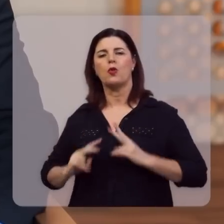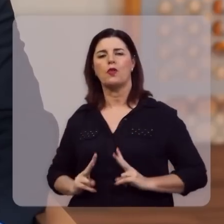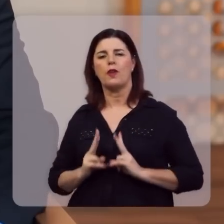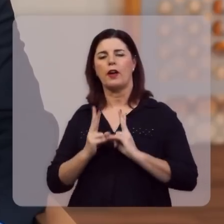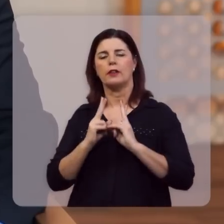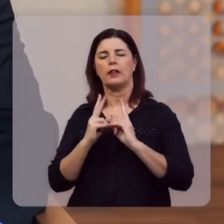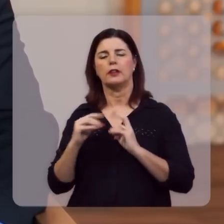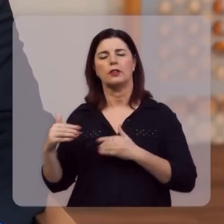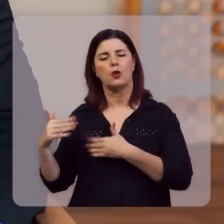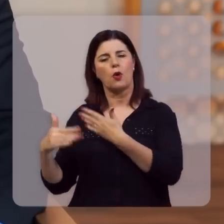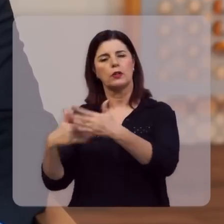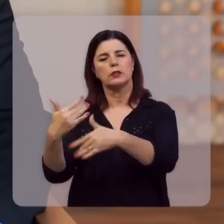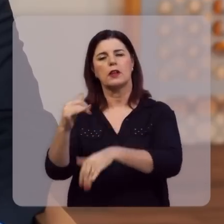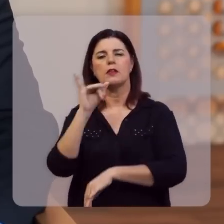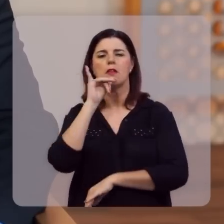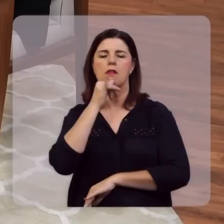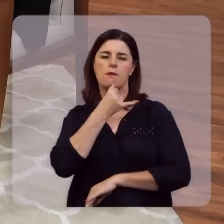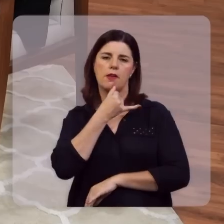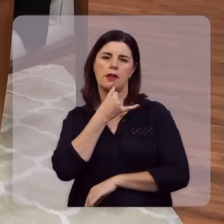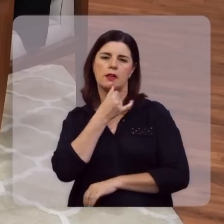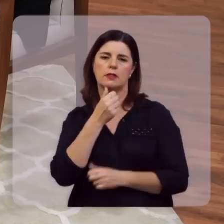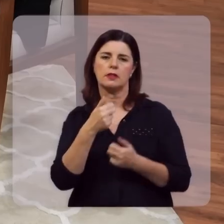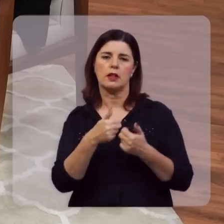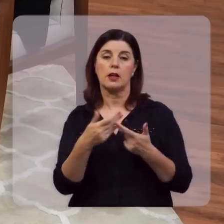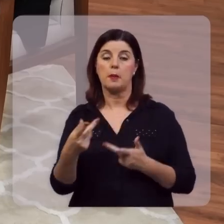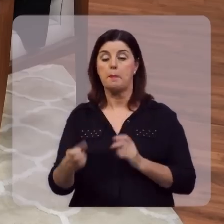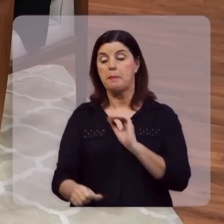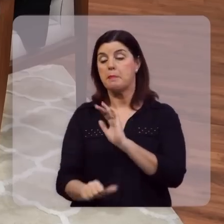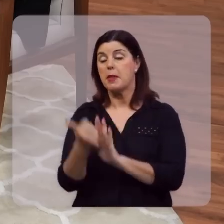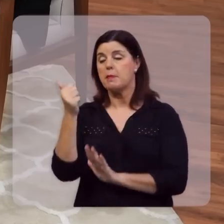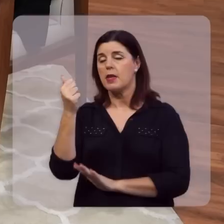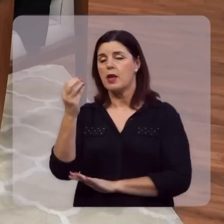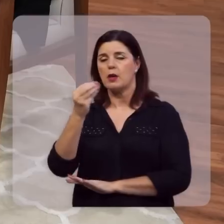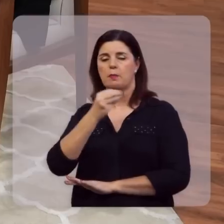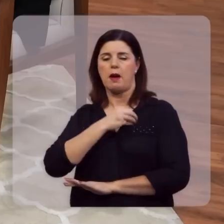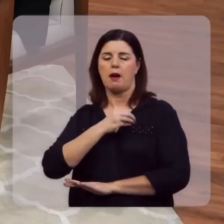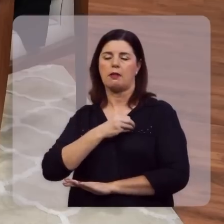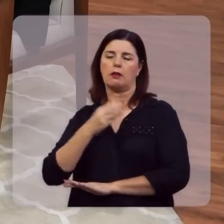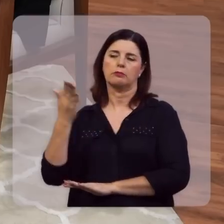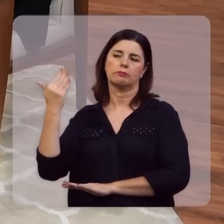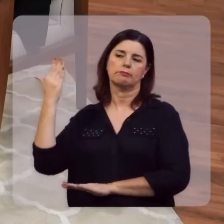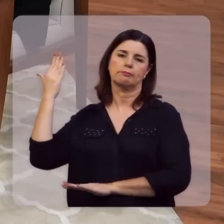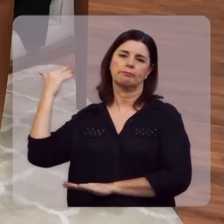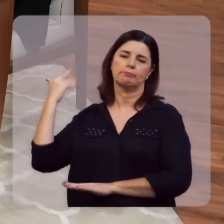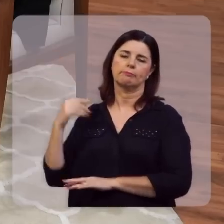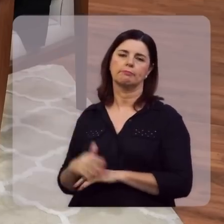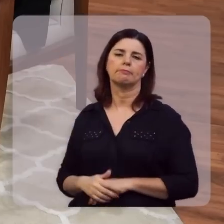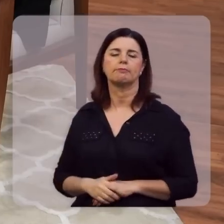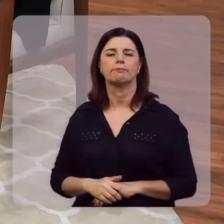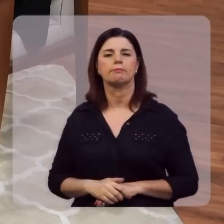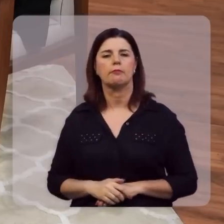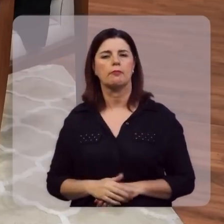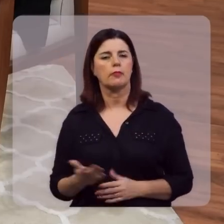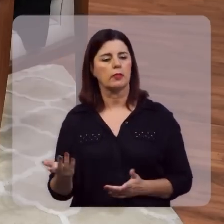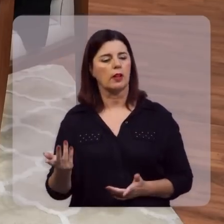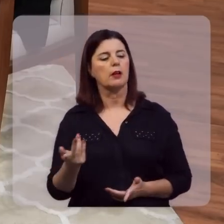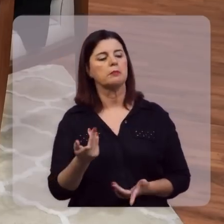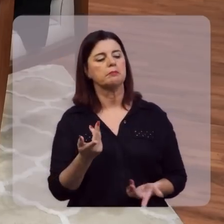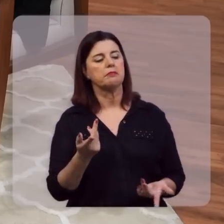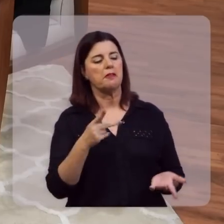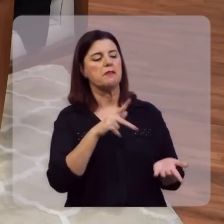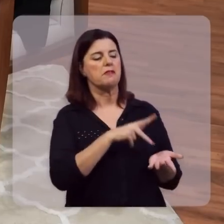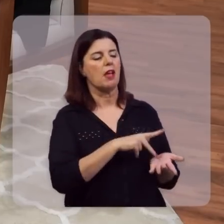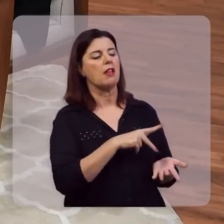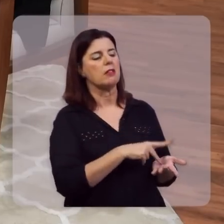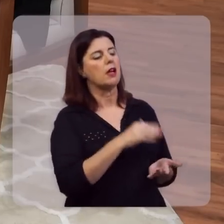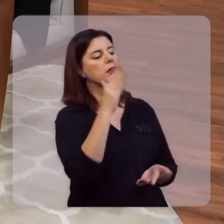vaidade. Essas são as consequências infelizes daquele primeiro ato que foram passados de geração a geração. Pastor Robson, essas de